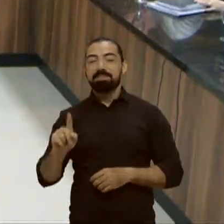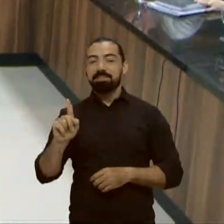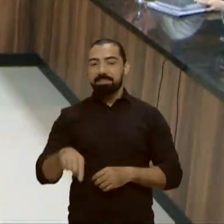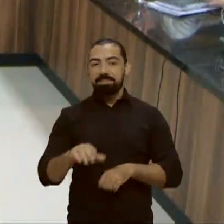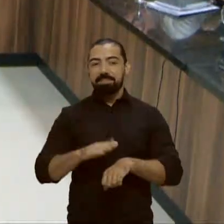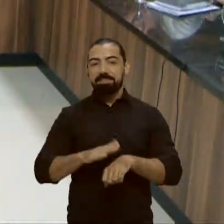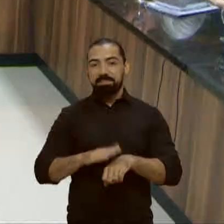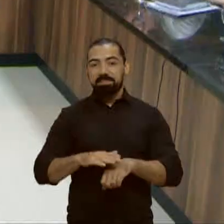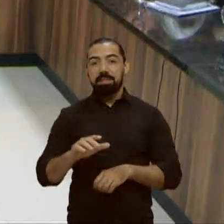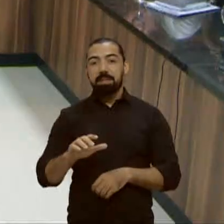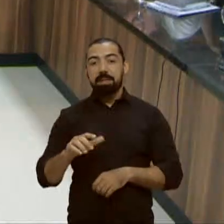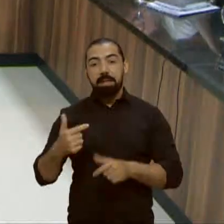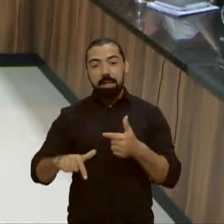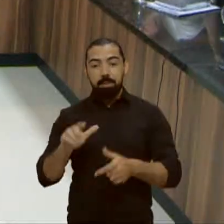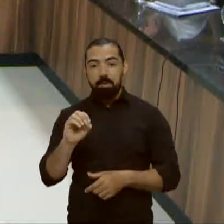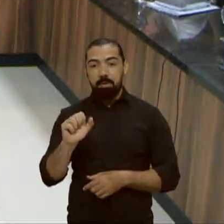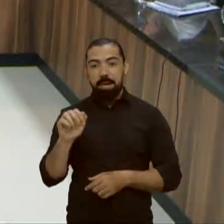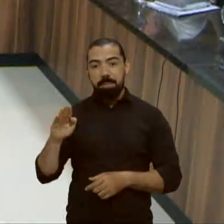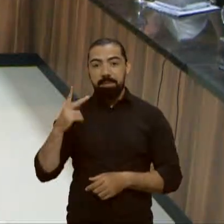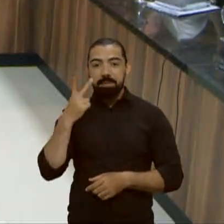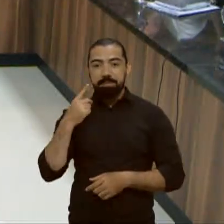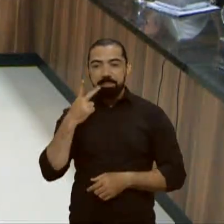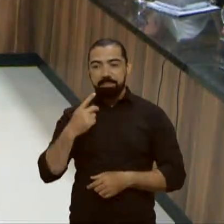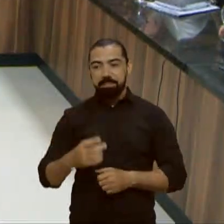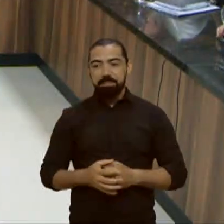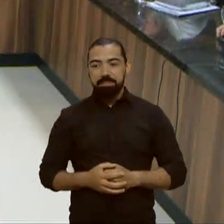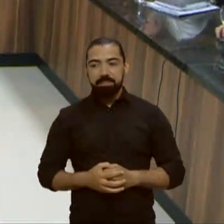Consumidor, OAB Ceará.